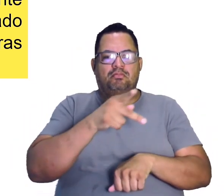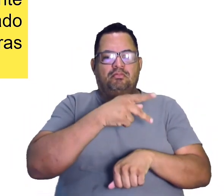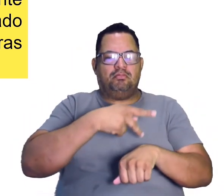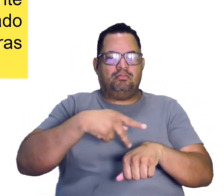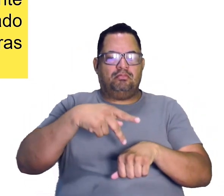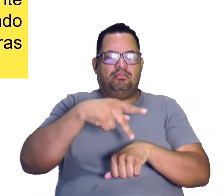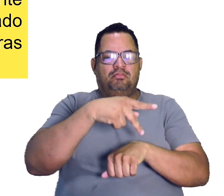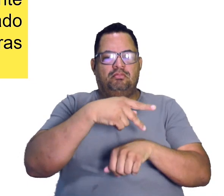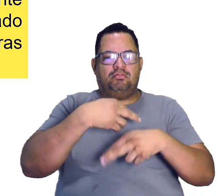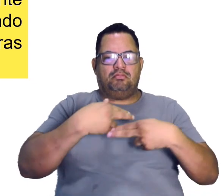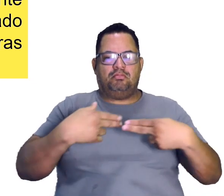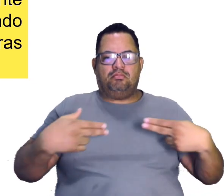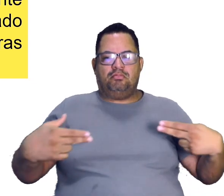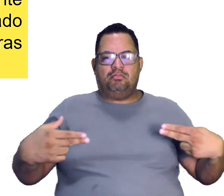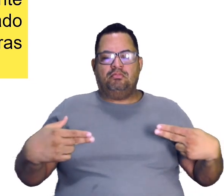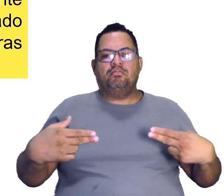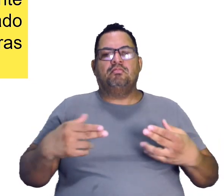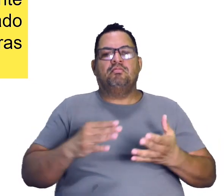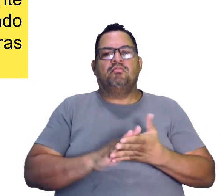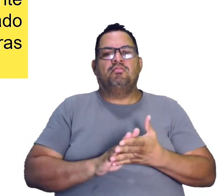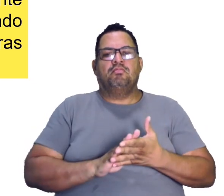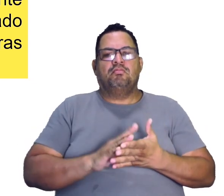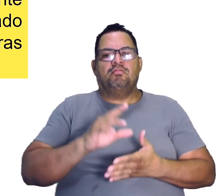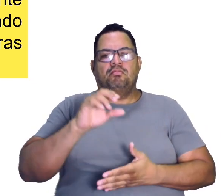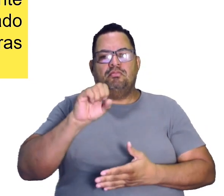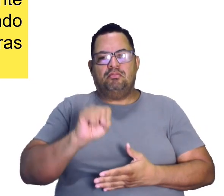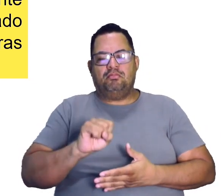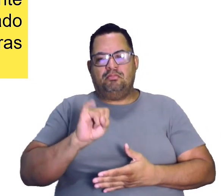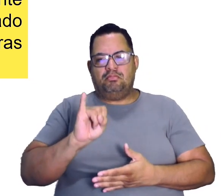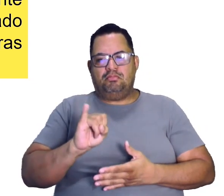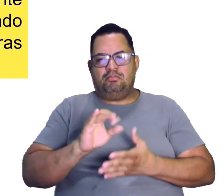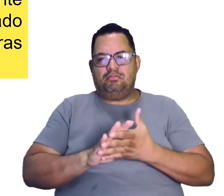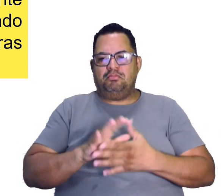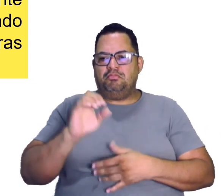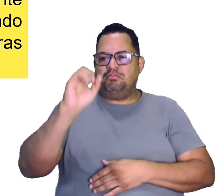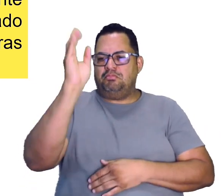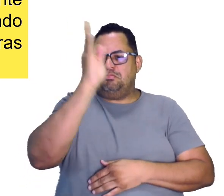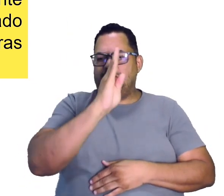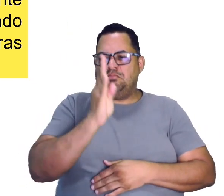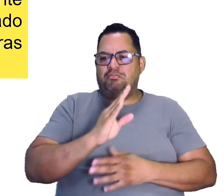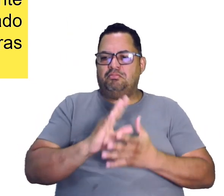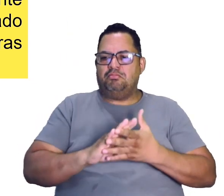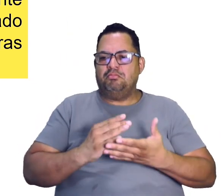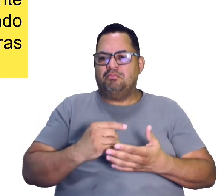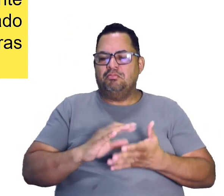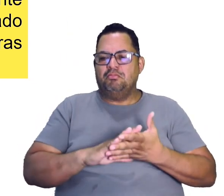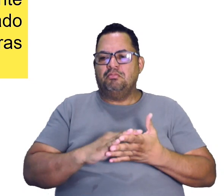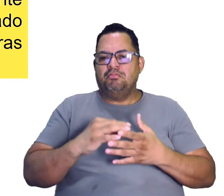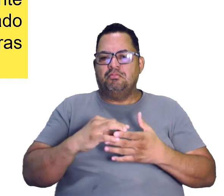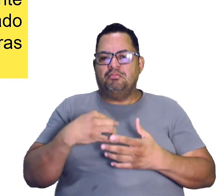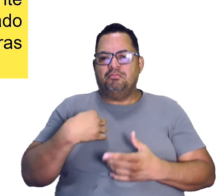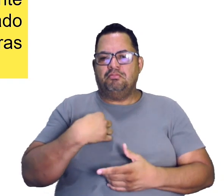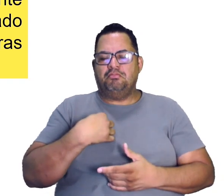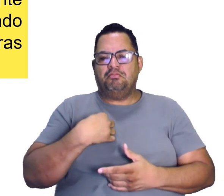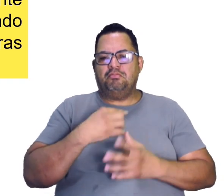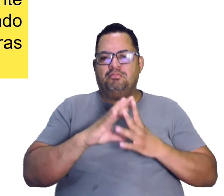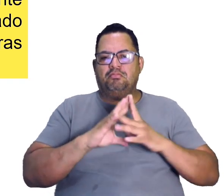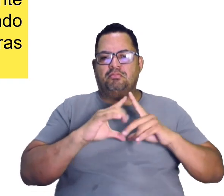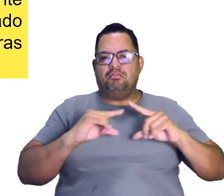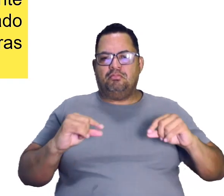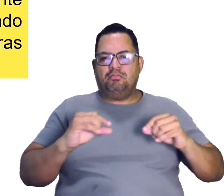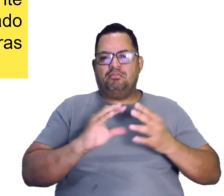Internacional de Unidades, quer seja no Brasil, que seja no Japão, que seja nos Estados Unidos.